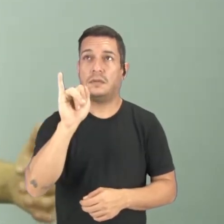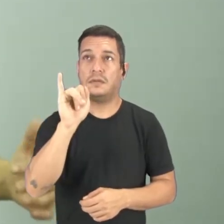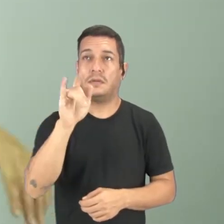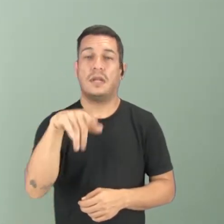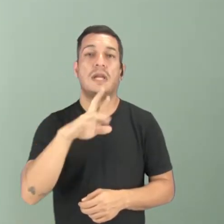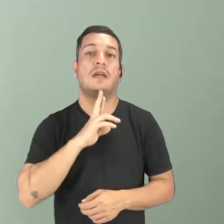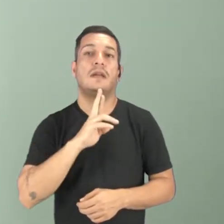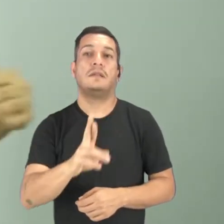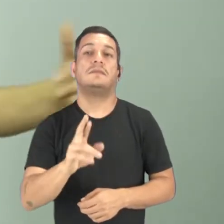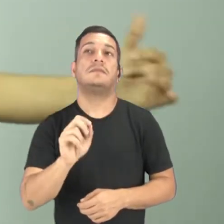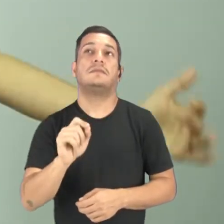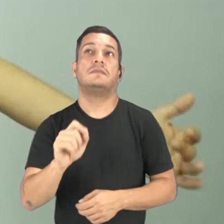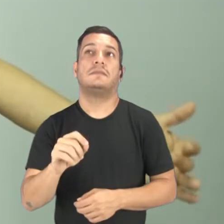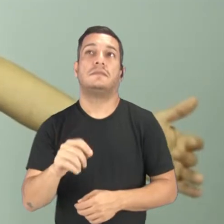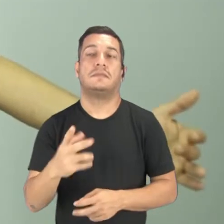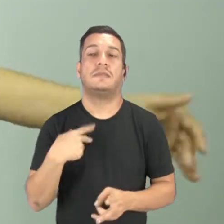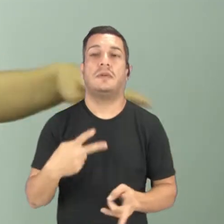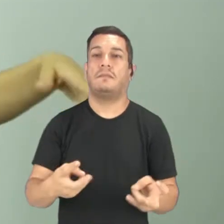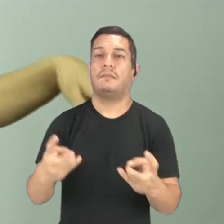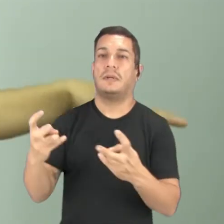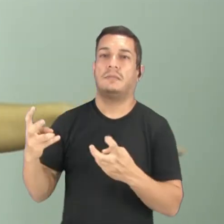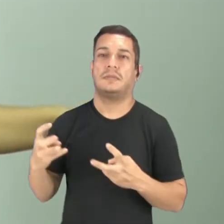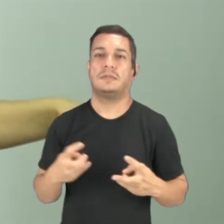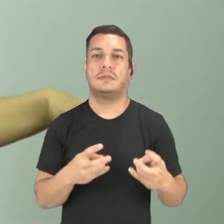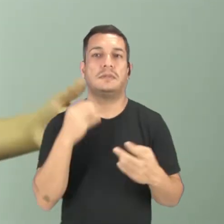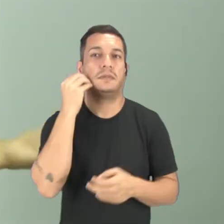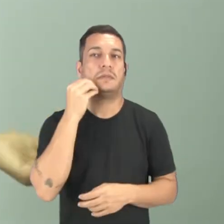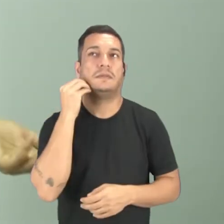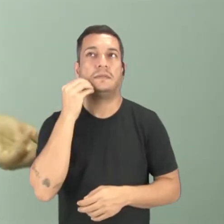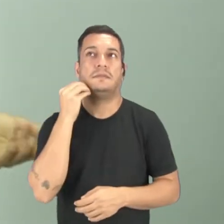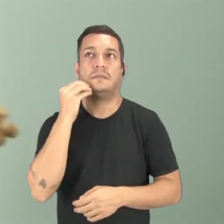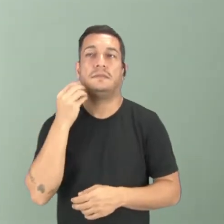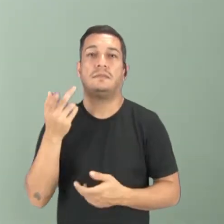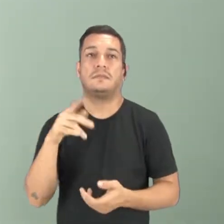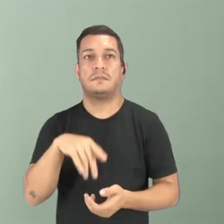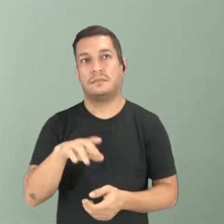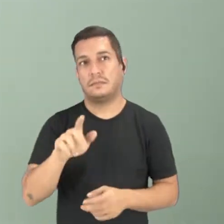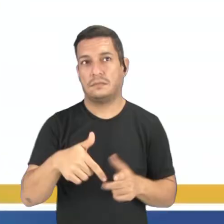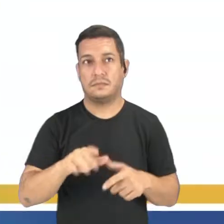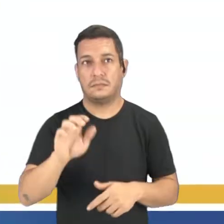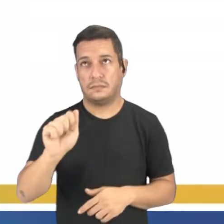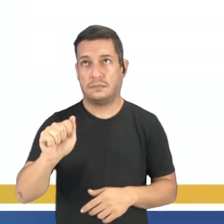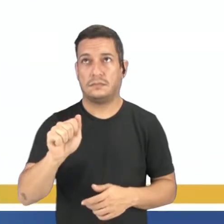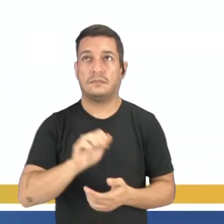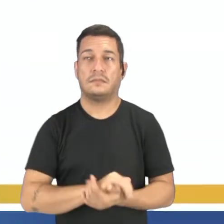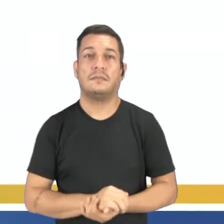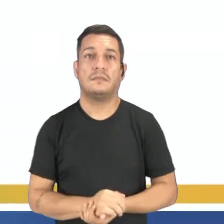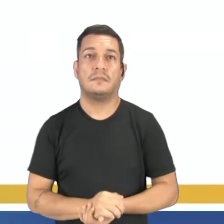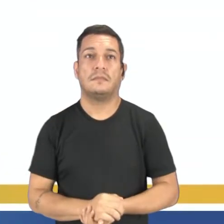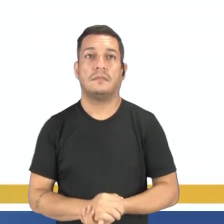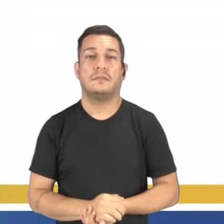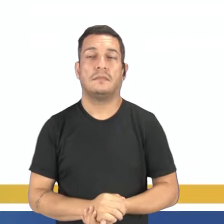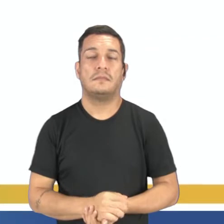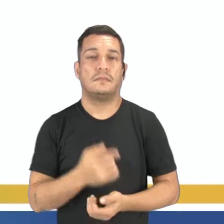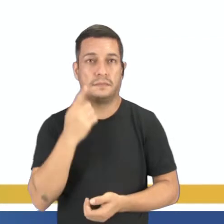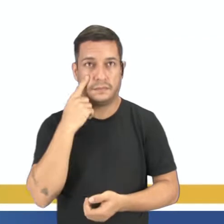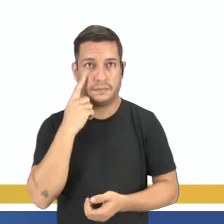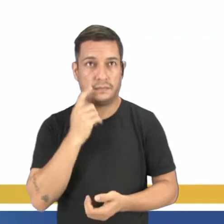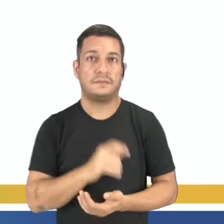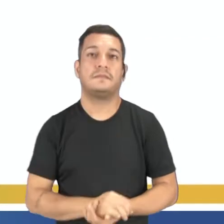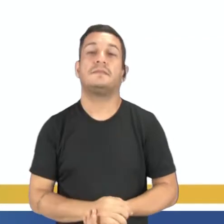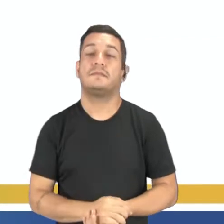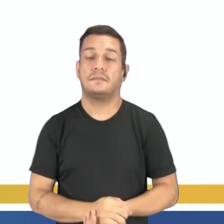são resultado da nossa percepção, da nossa experiência. É a letra A. Vamos confirmar se é a letra